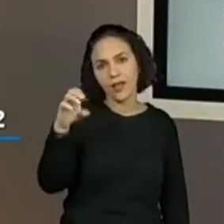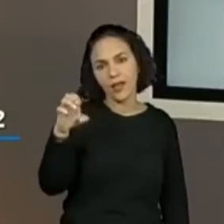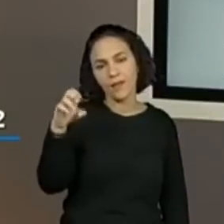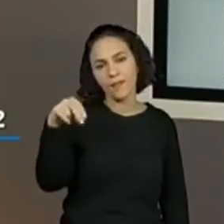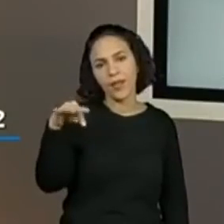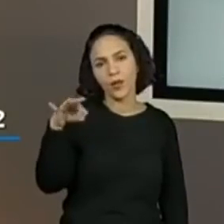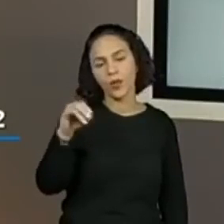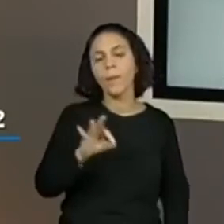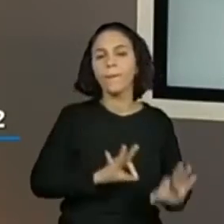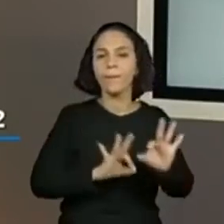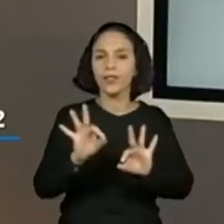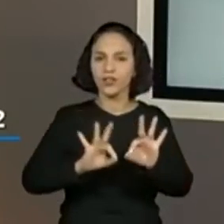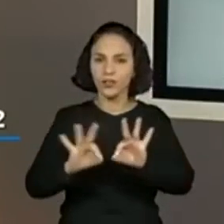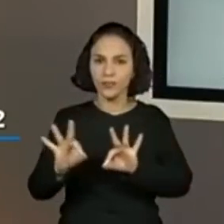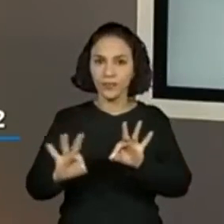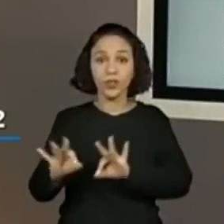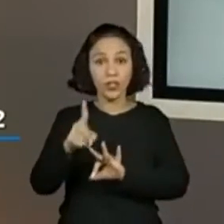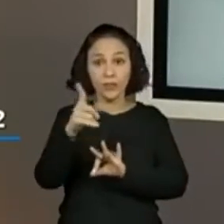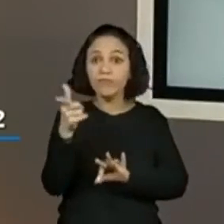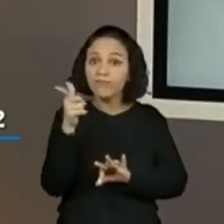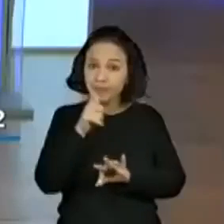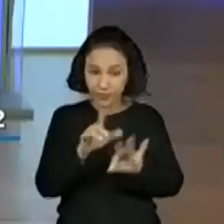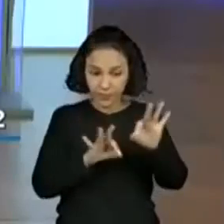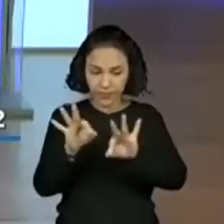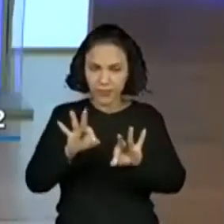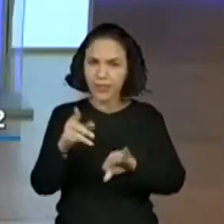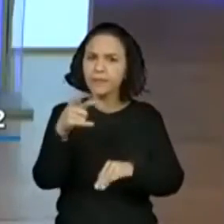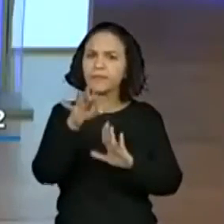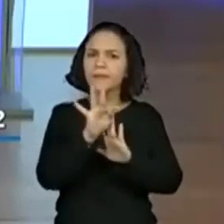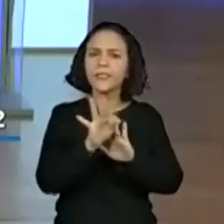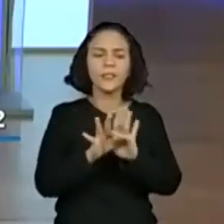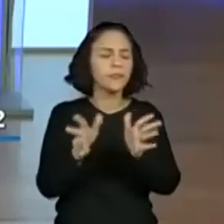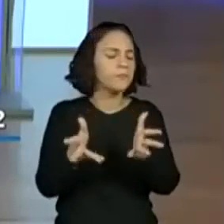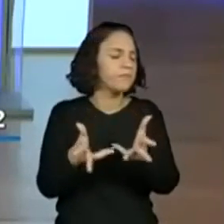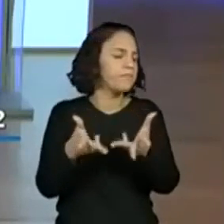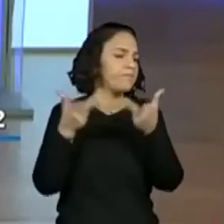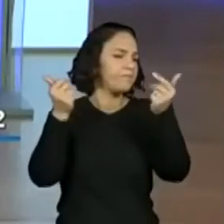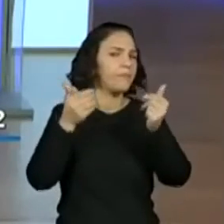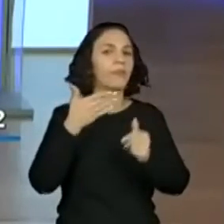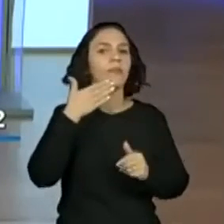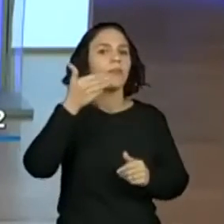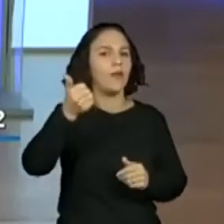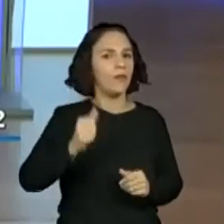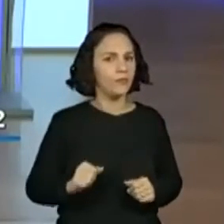fica muito, mas muito melhor. E aí, professora? São ideias, né, para